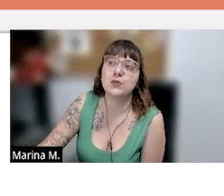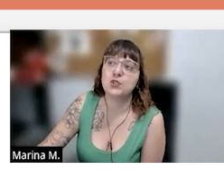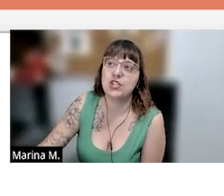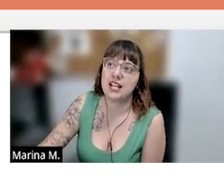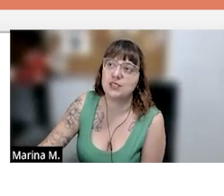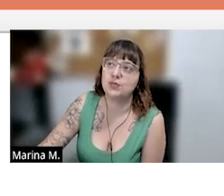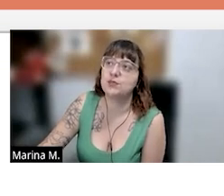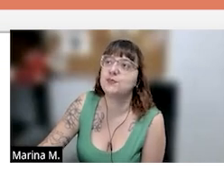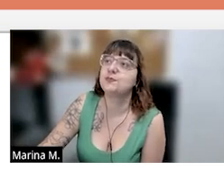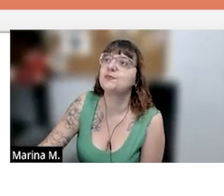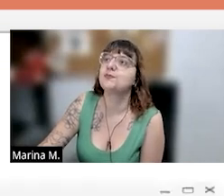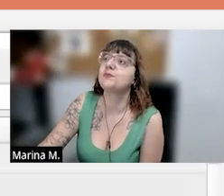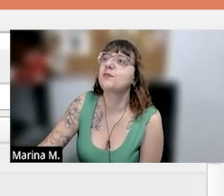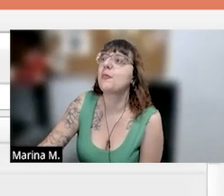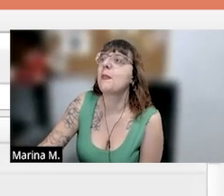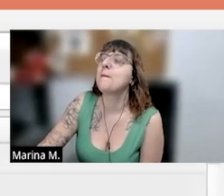de fonte de dados.